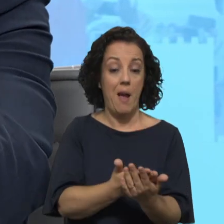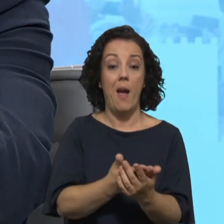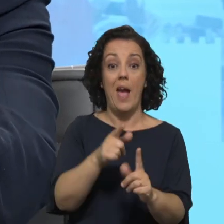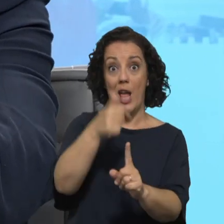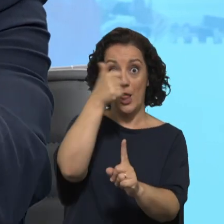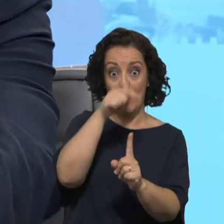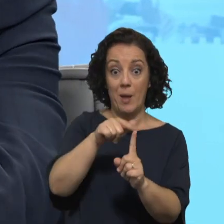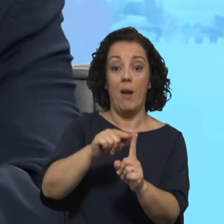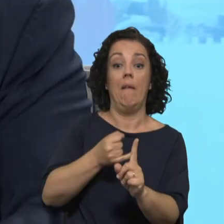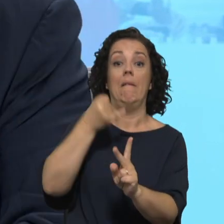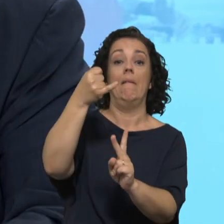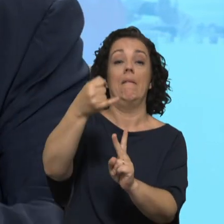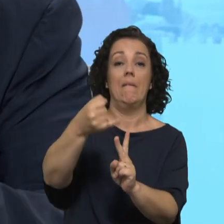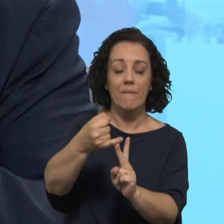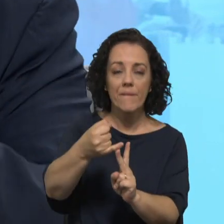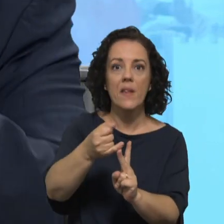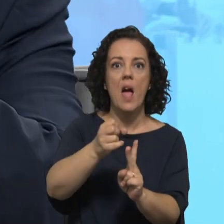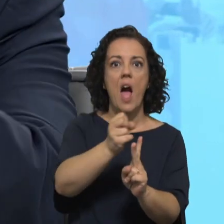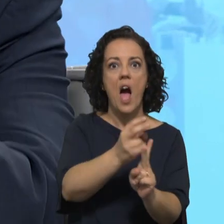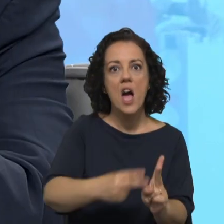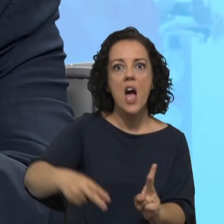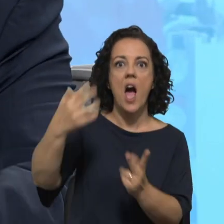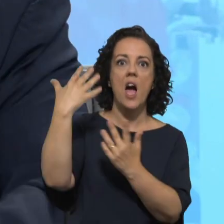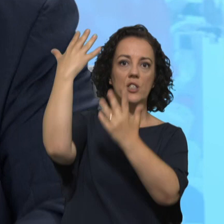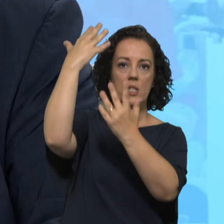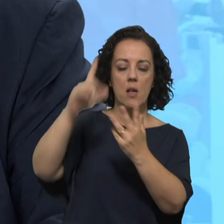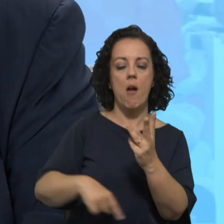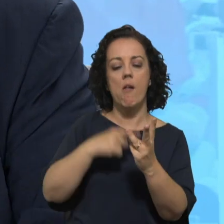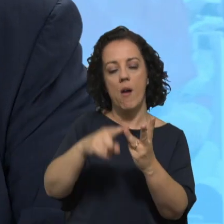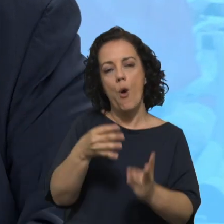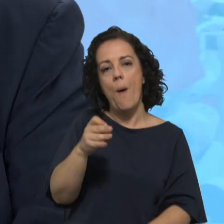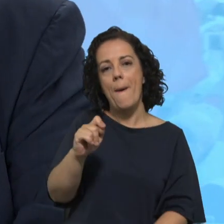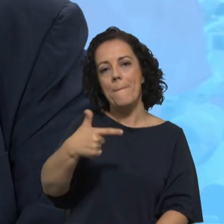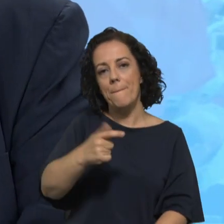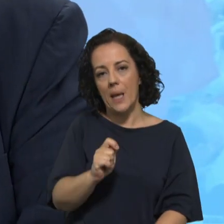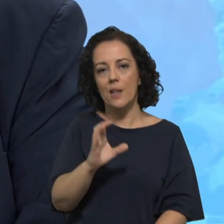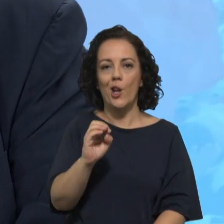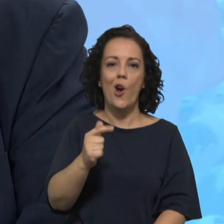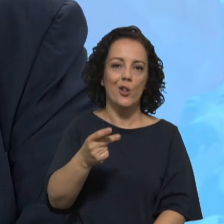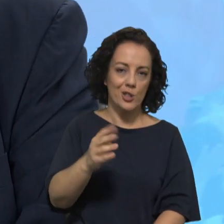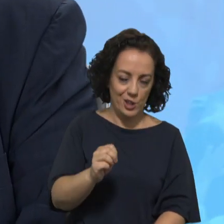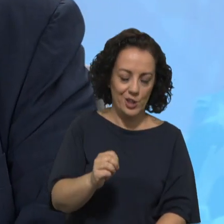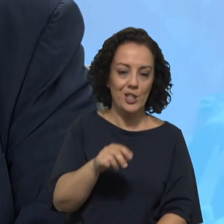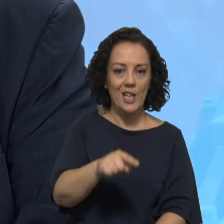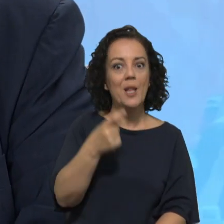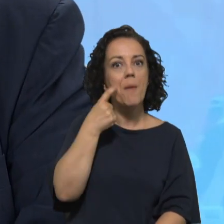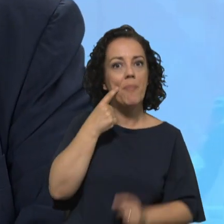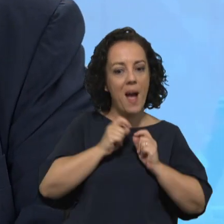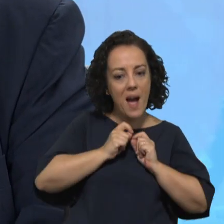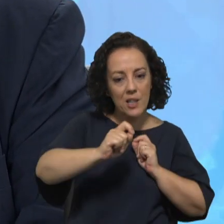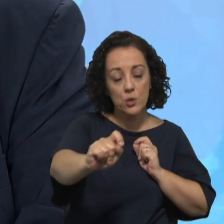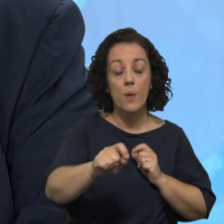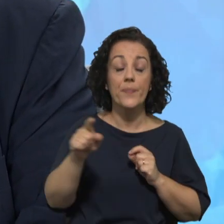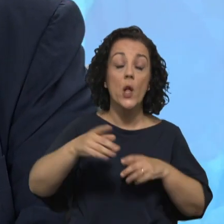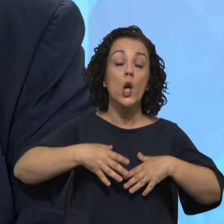a Ascensão e depois o Pentecostes. Portanto, aproximamo-nos desta plenitude da Páscoa. E esta promessa do Espírito